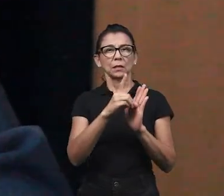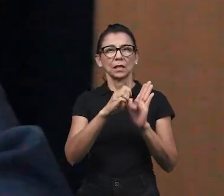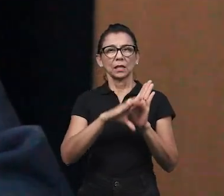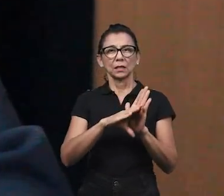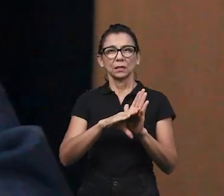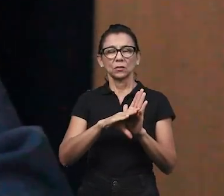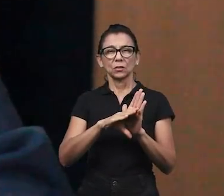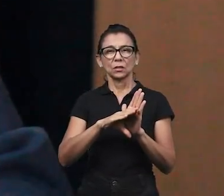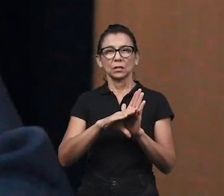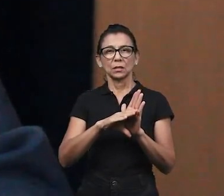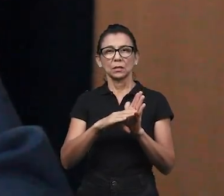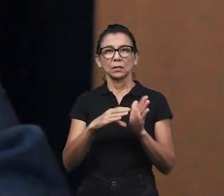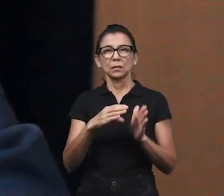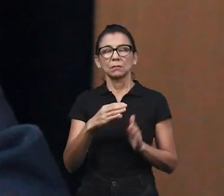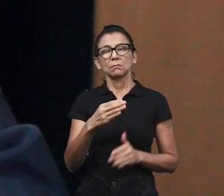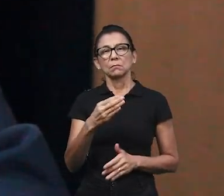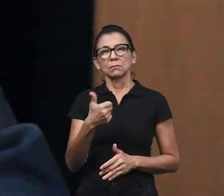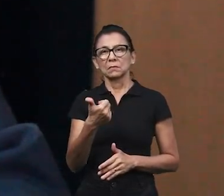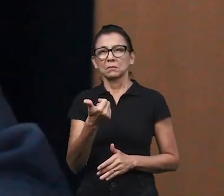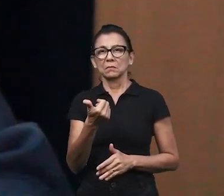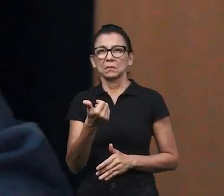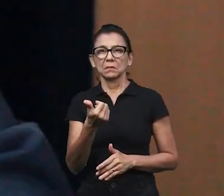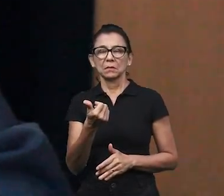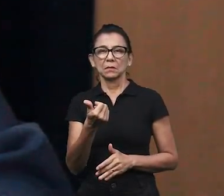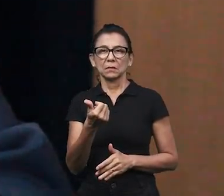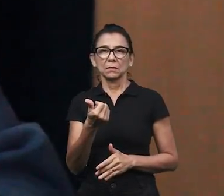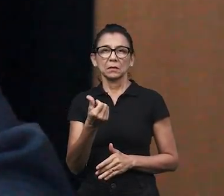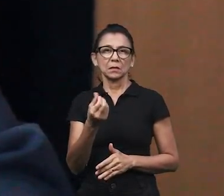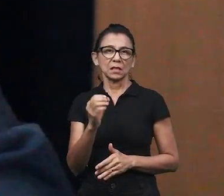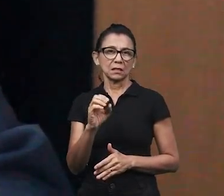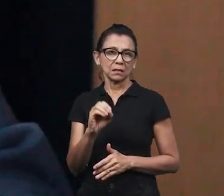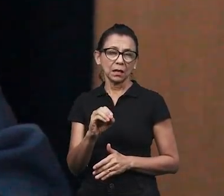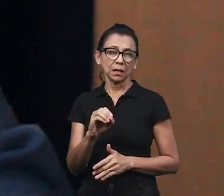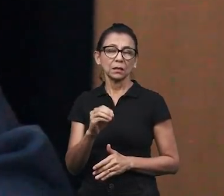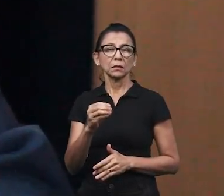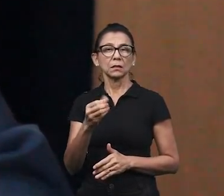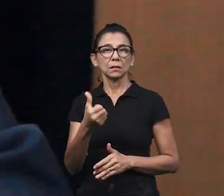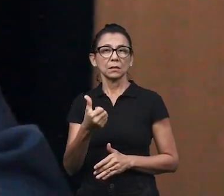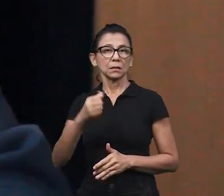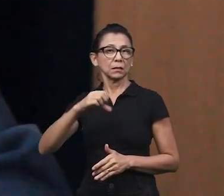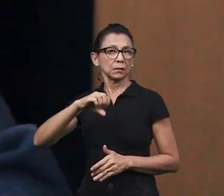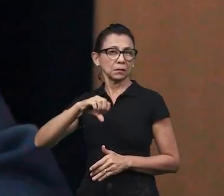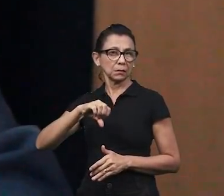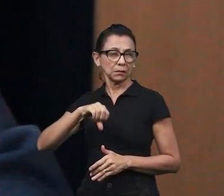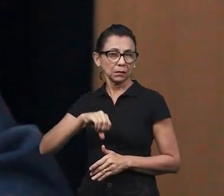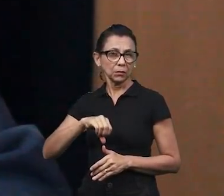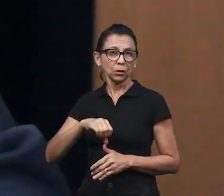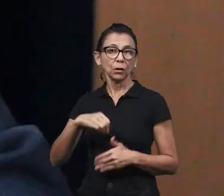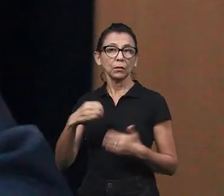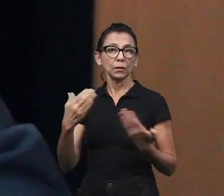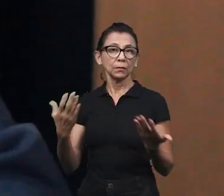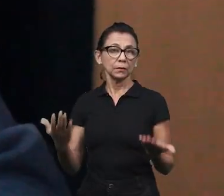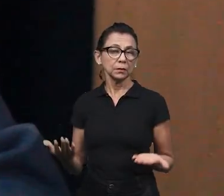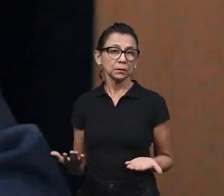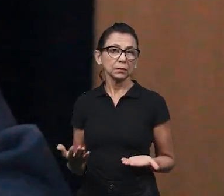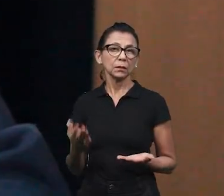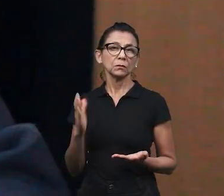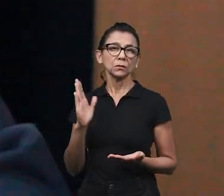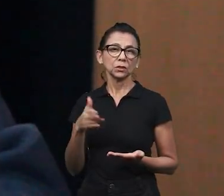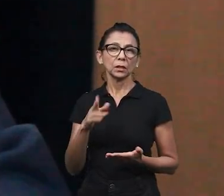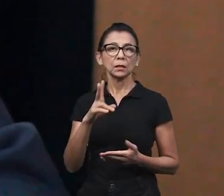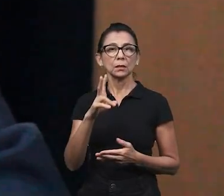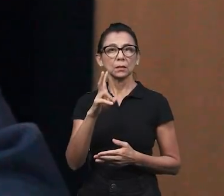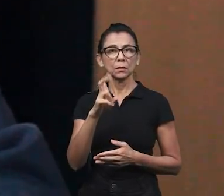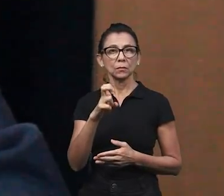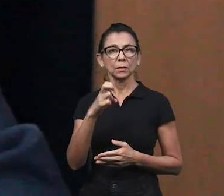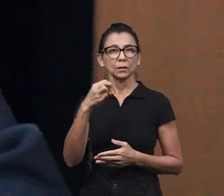60, 69 afora. Então, assim, nós podemos afirmar 53 anos que existe o trabalho